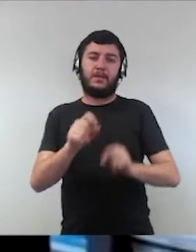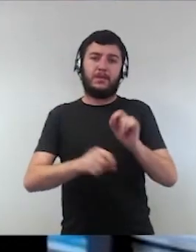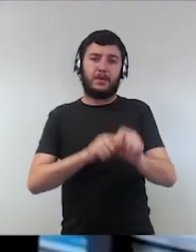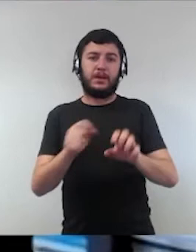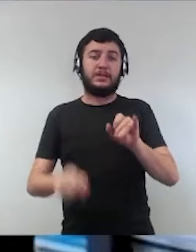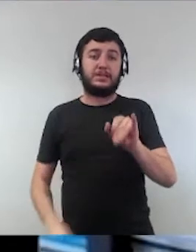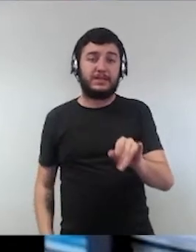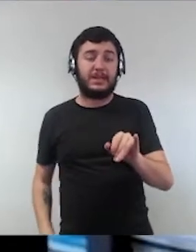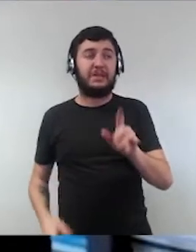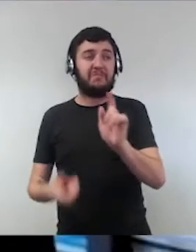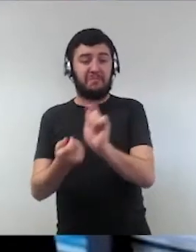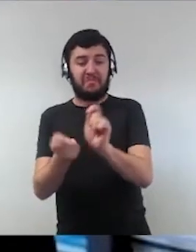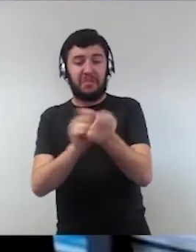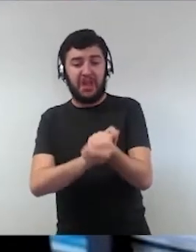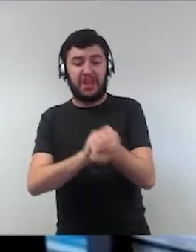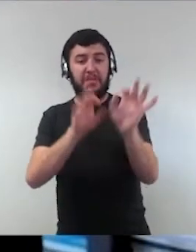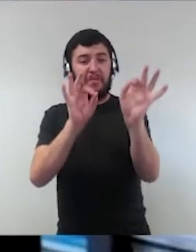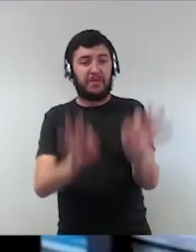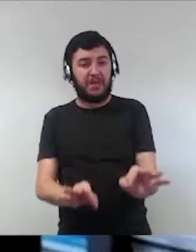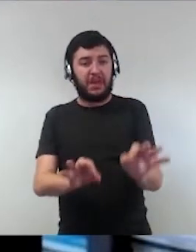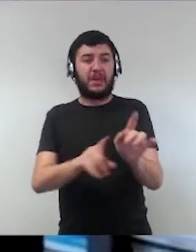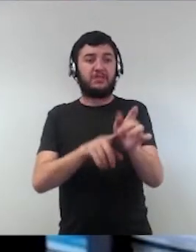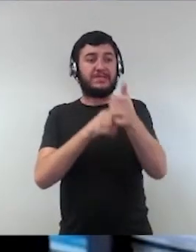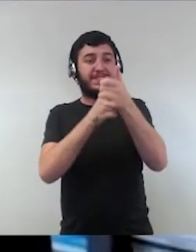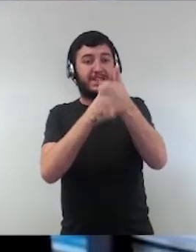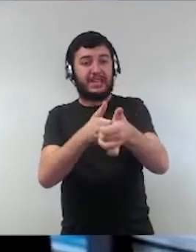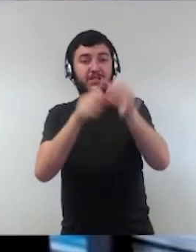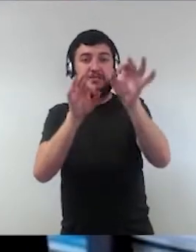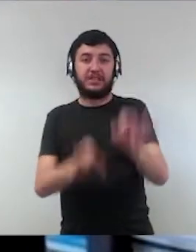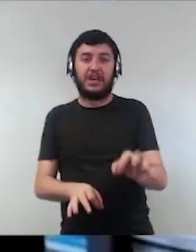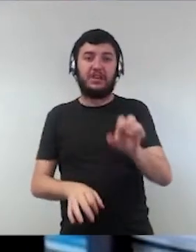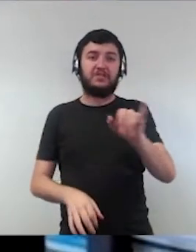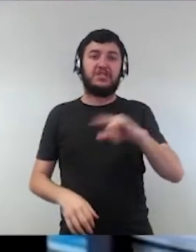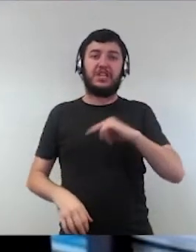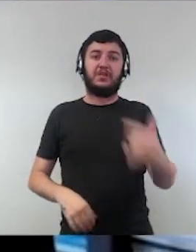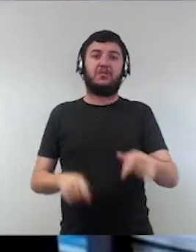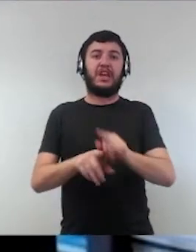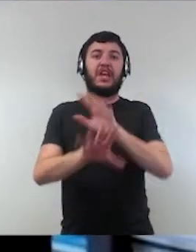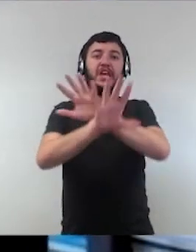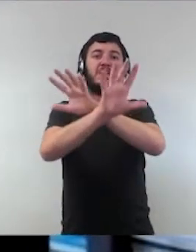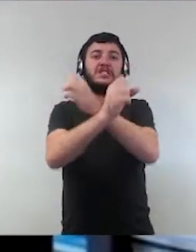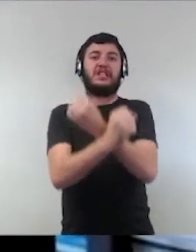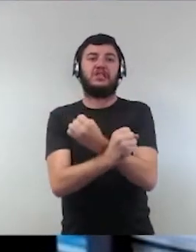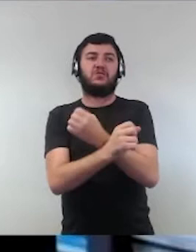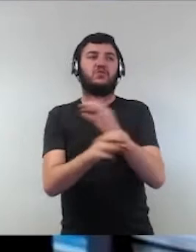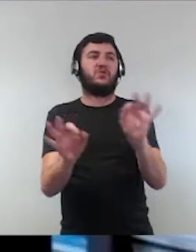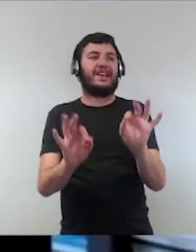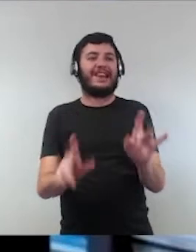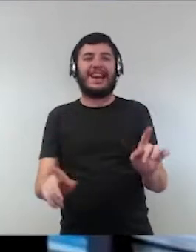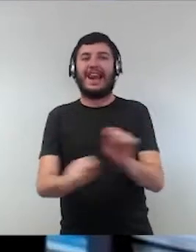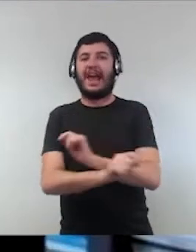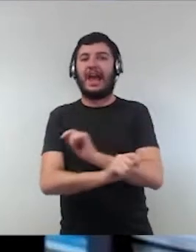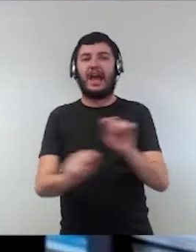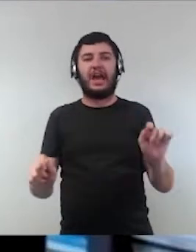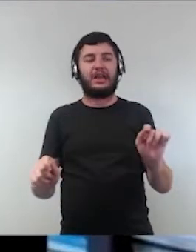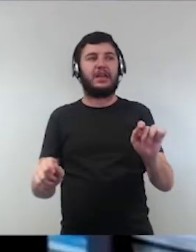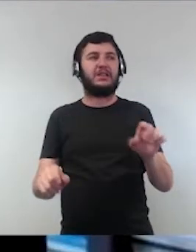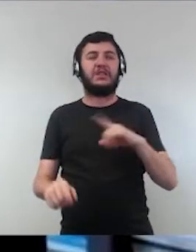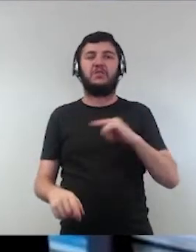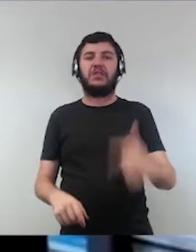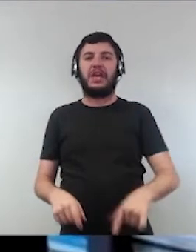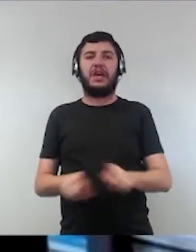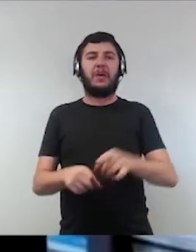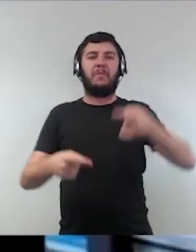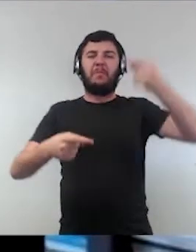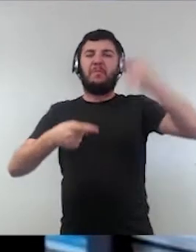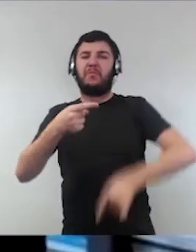elas estão sendo adequadamente seguidas e não há censura. Me parece que é uma ideia